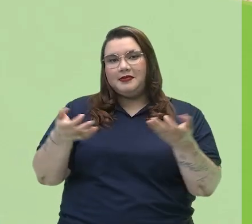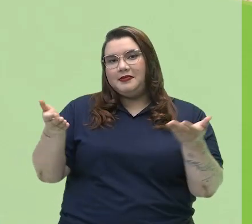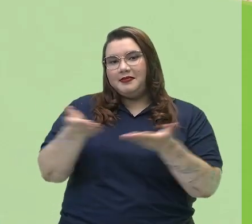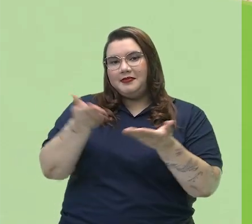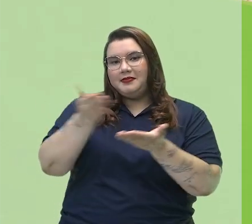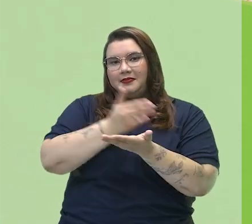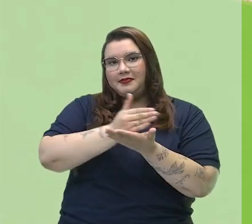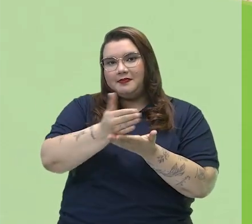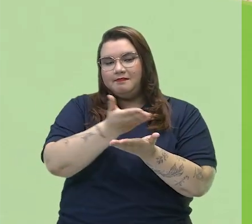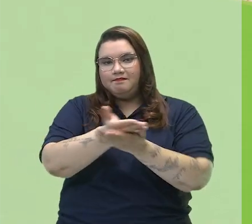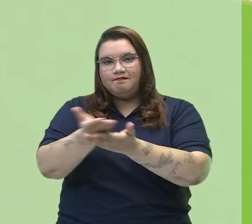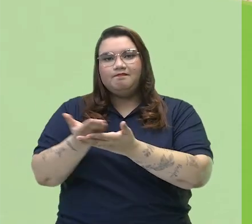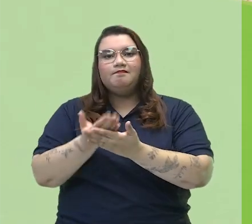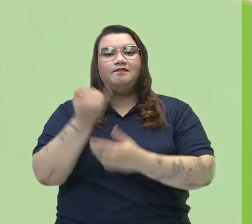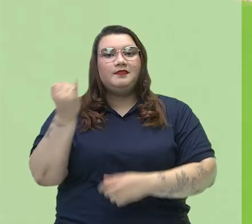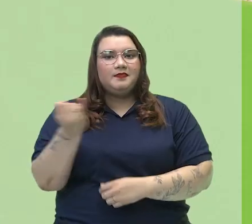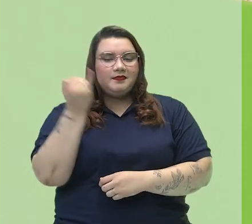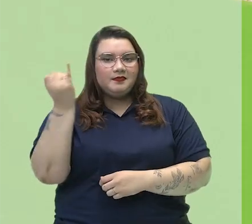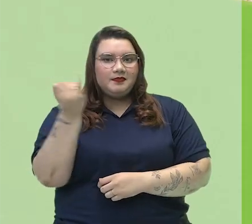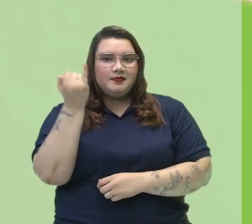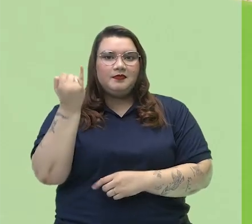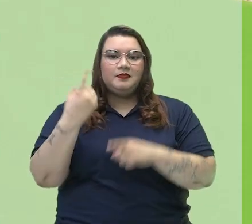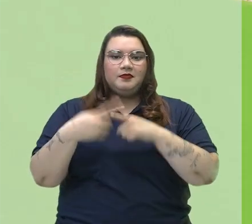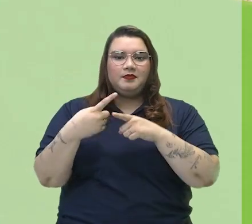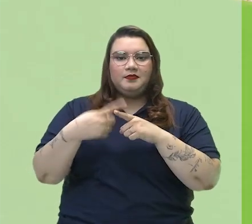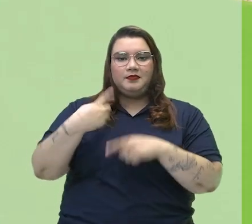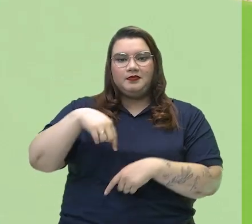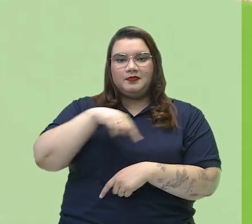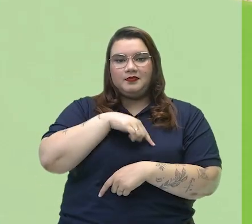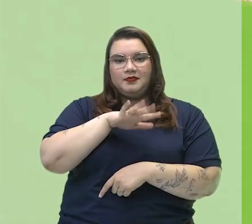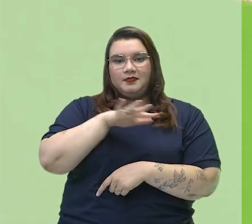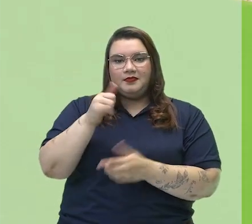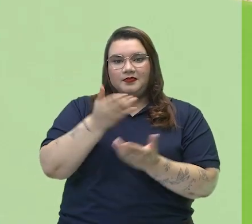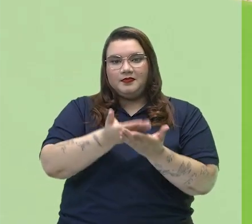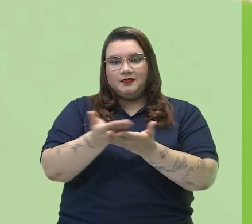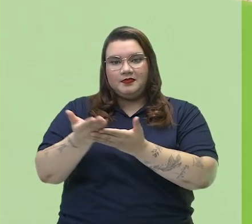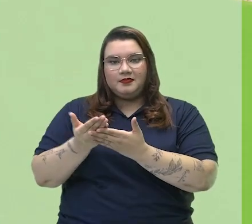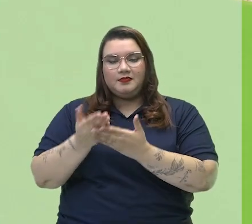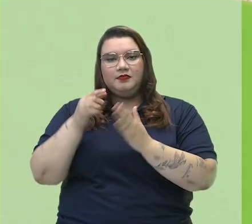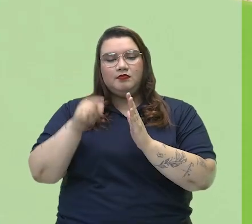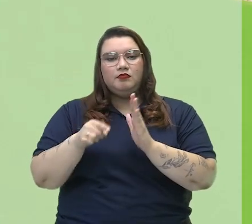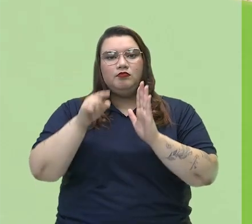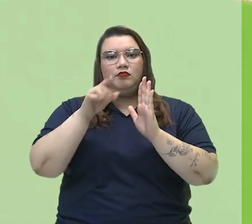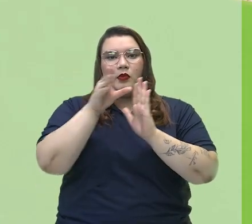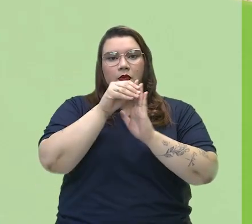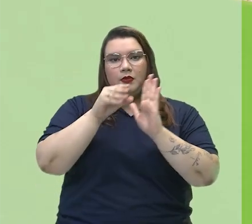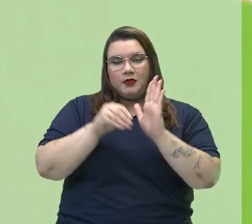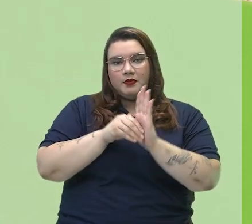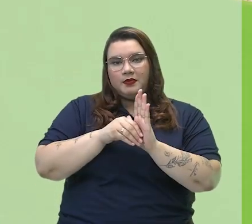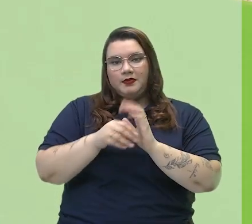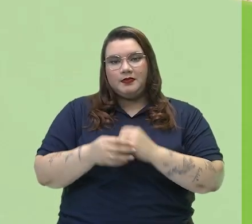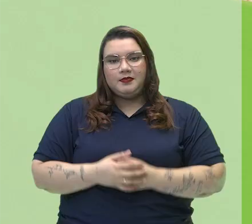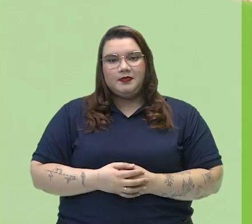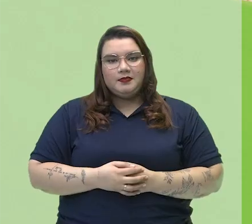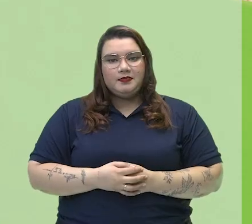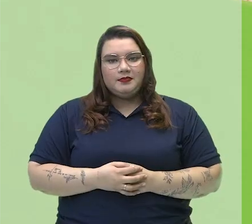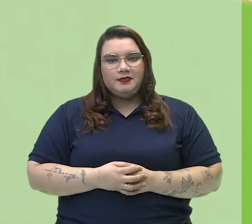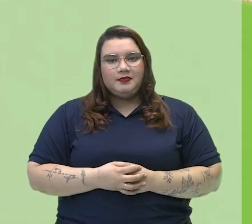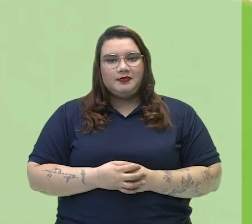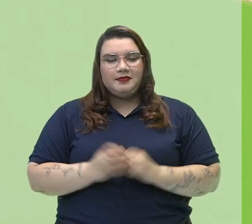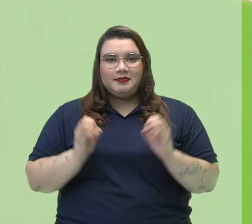atenção, porque é uma aula muito importante, já que nós estaremos estudando o comportamento das